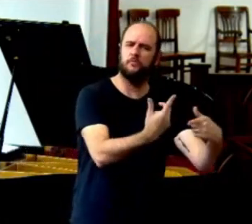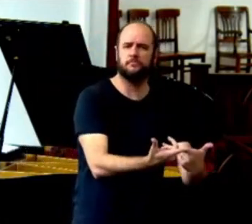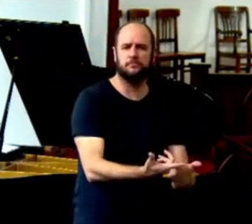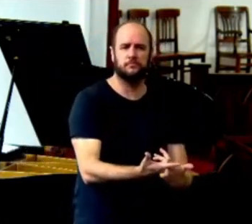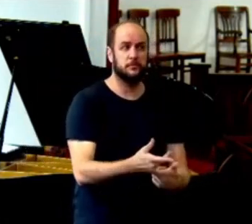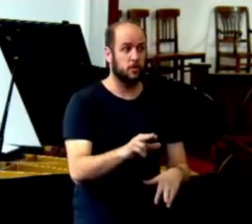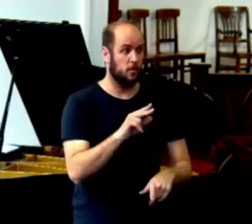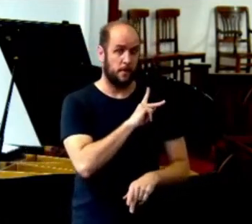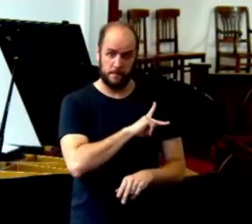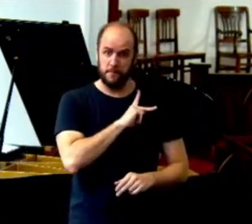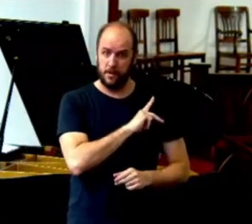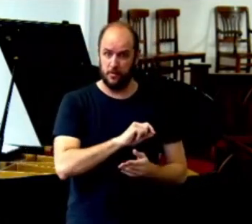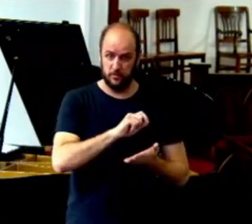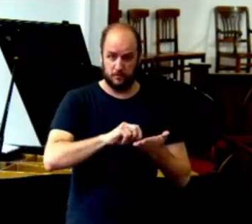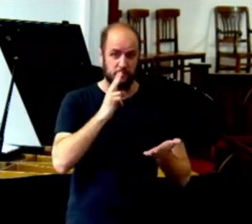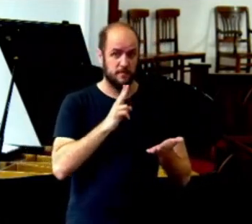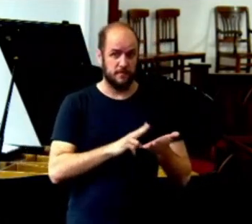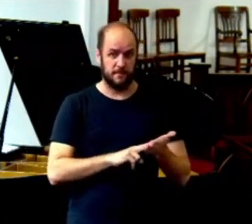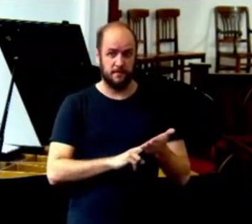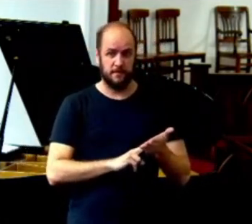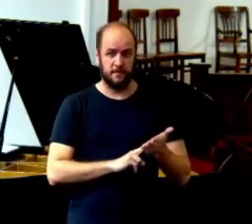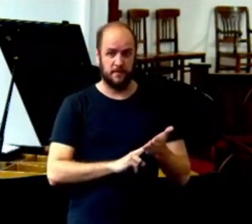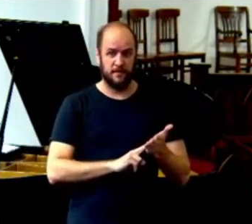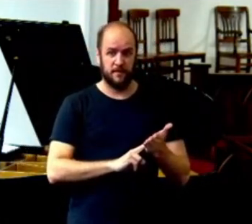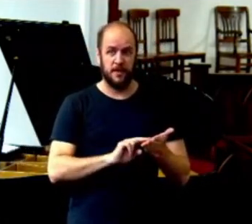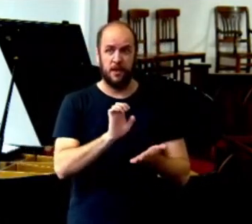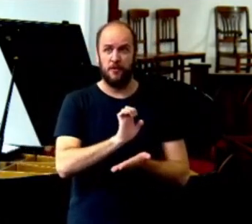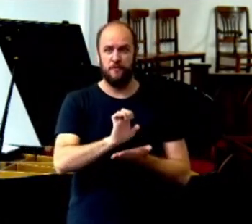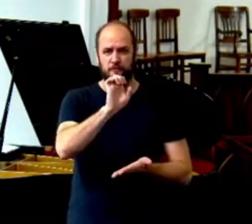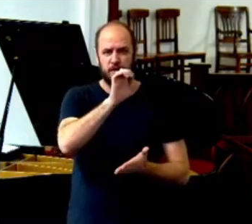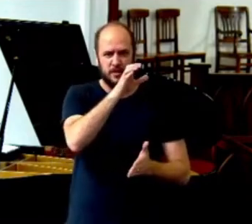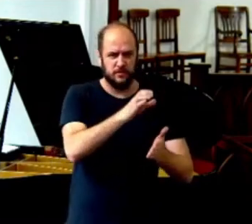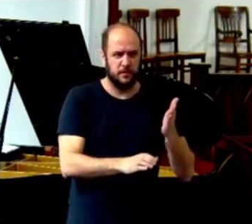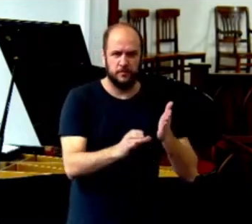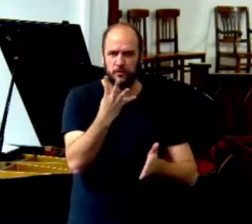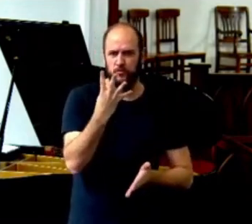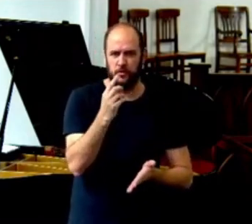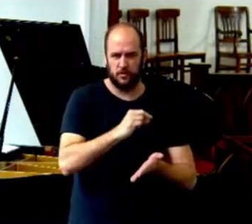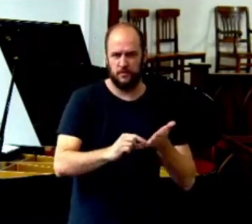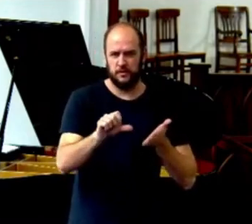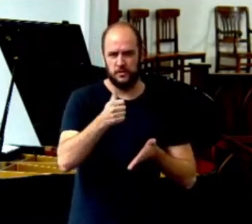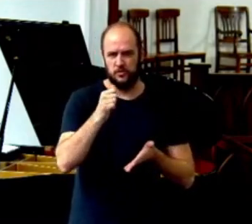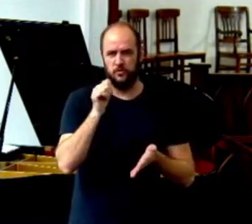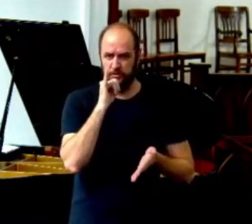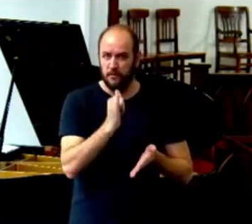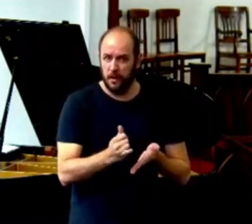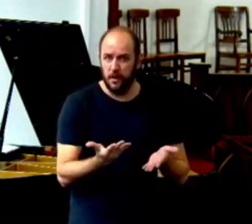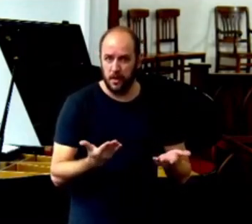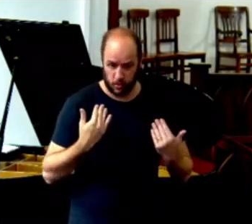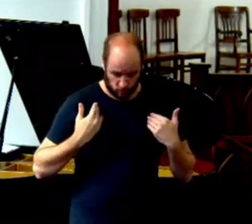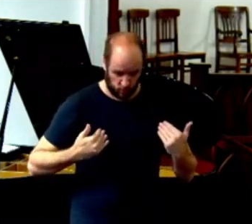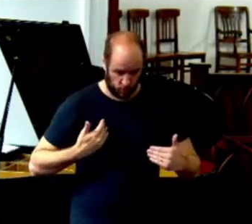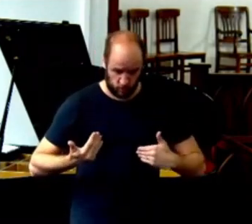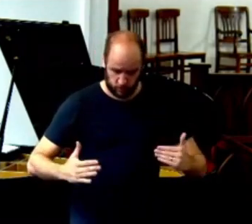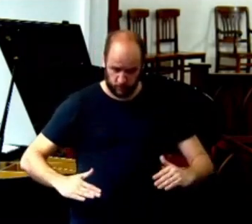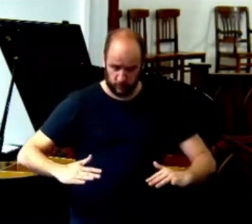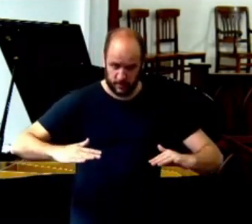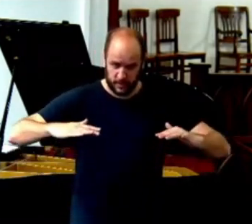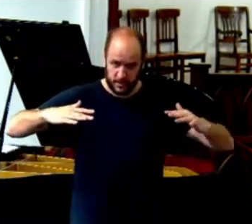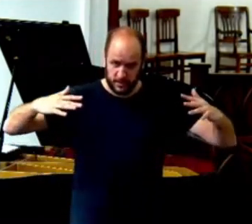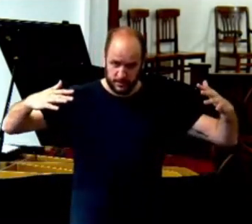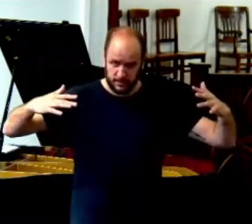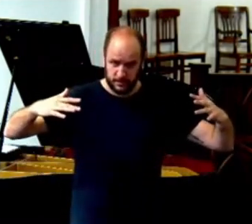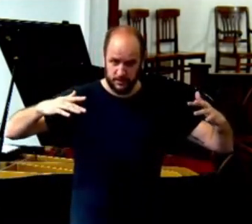Paulo fala quando ele escreve a carta aos Efésios, no capítulo 4, a partir do verso 11? Que o corpo cresce ao